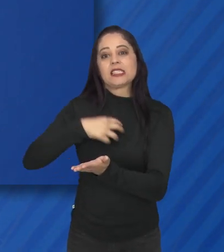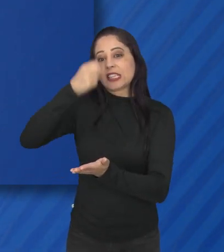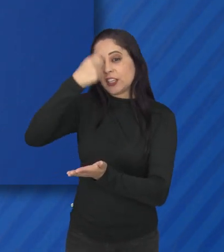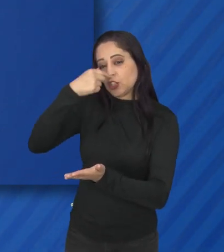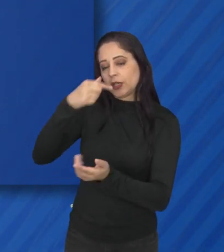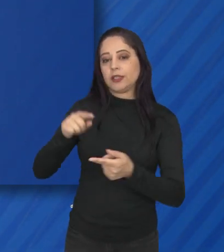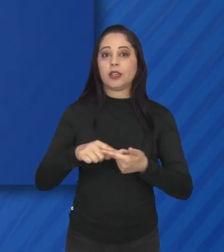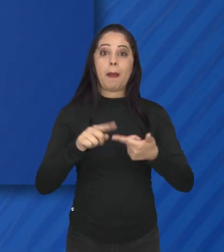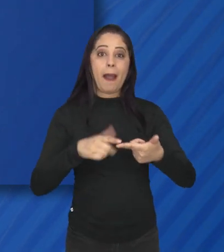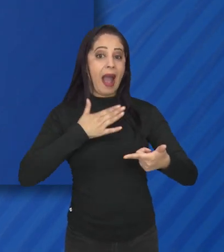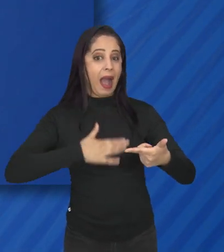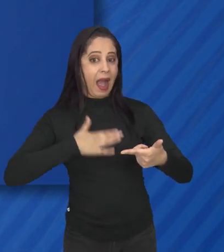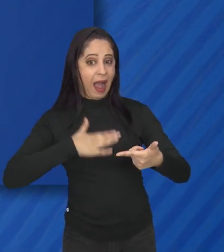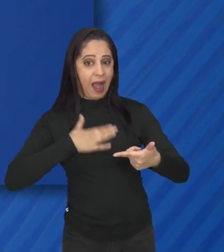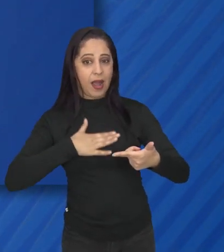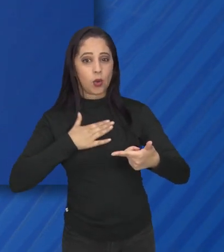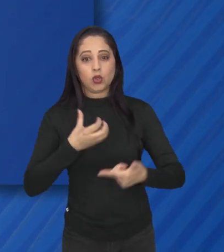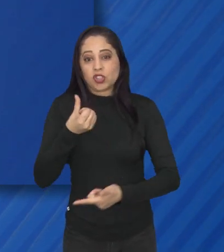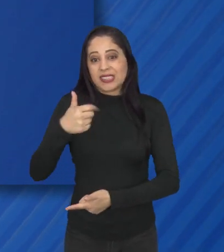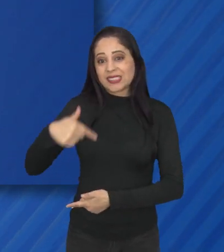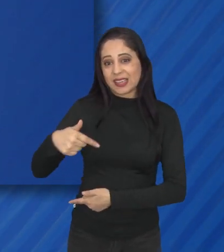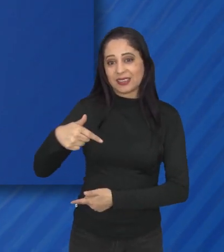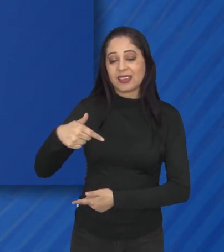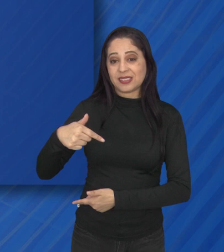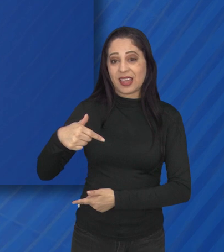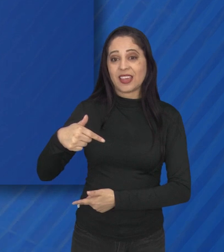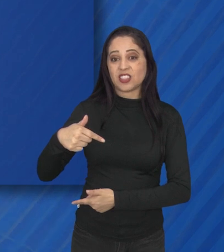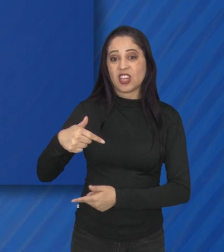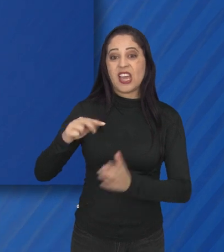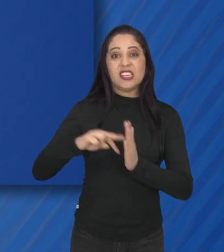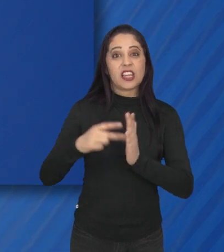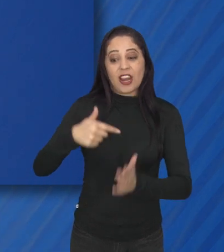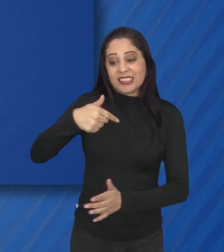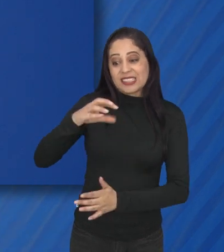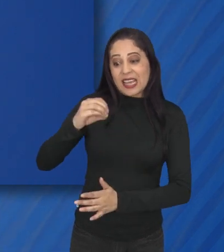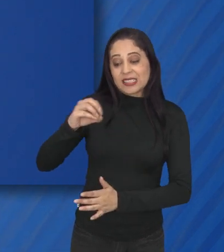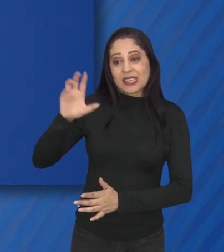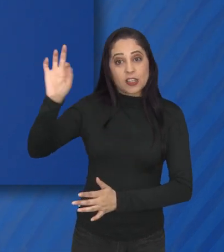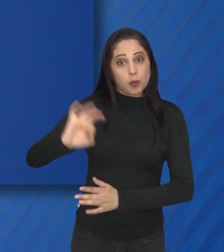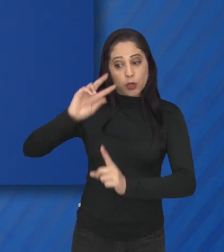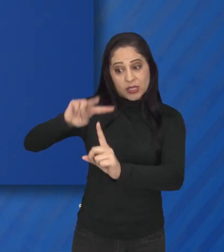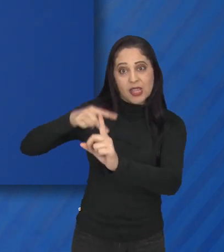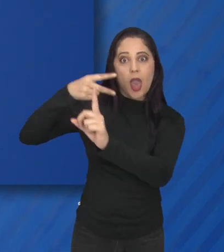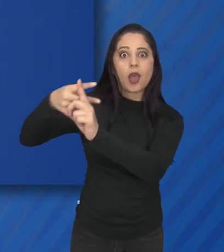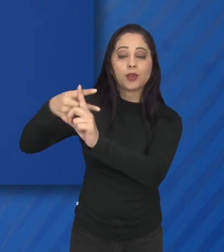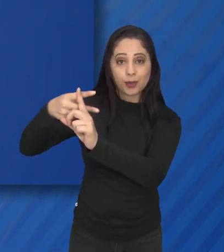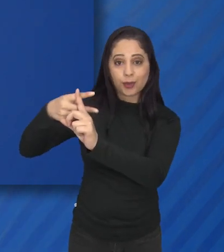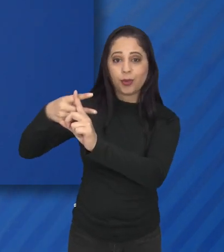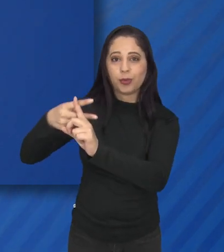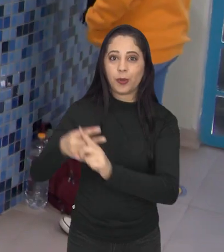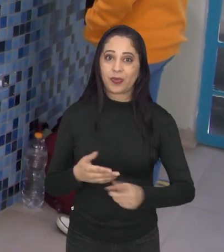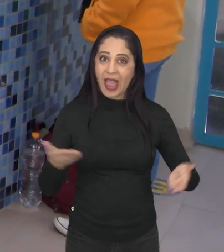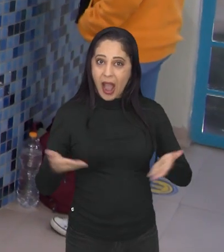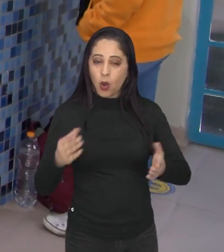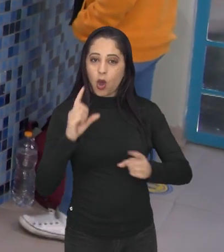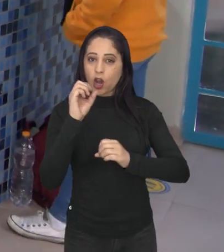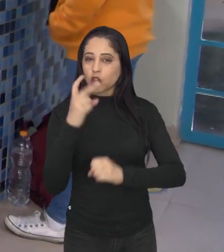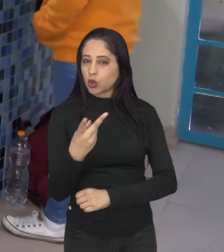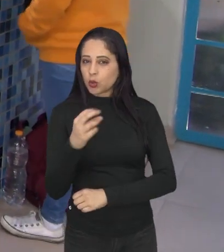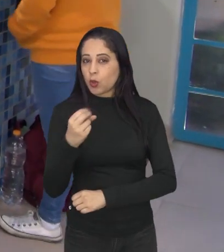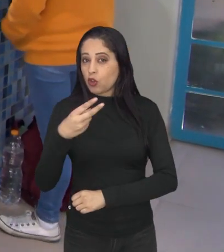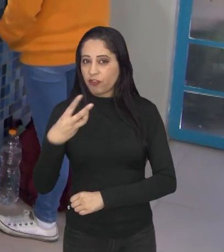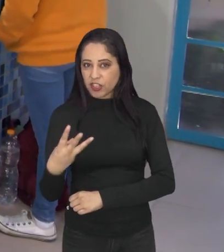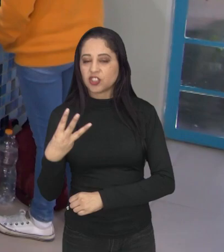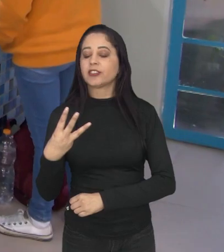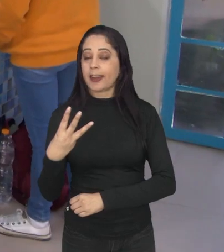sintomas gripais já em agosto foram 67 aumento de mais de 700%, para esse ano